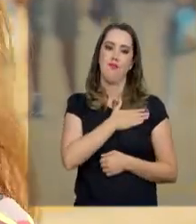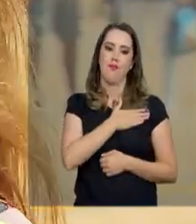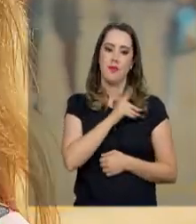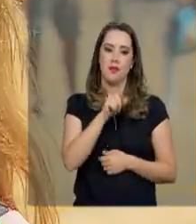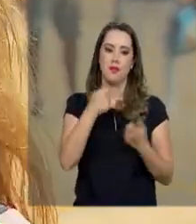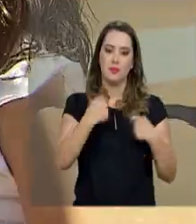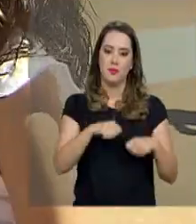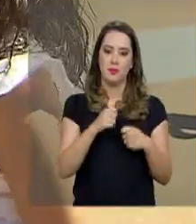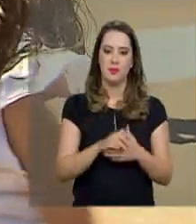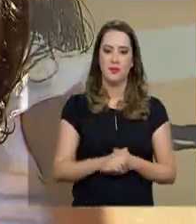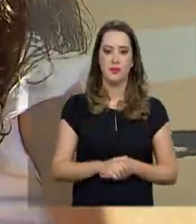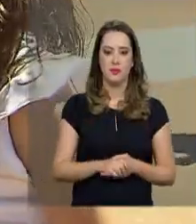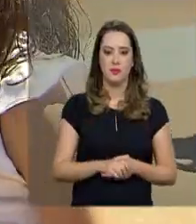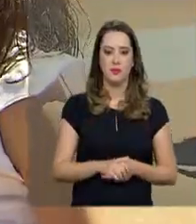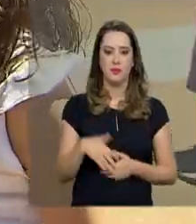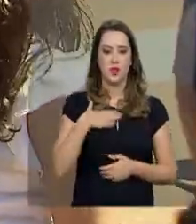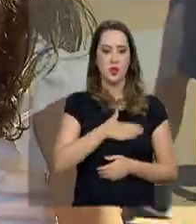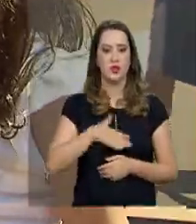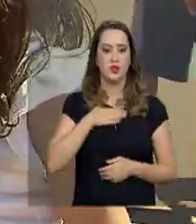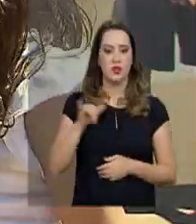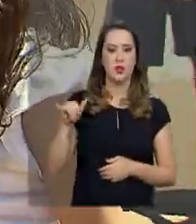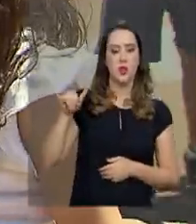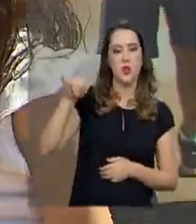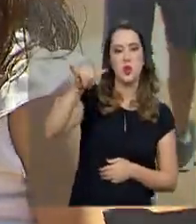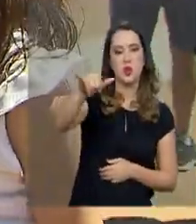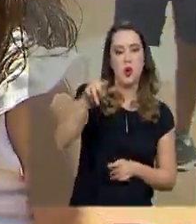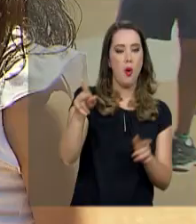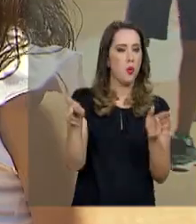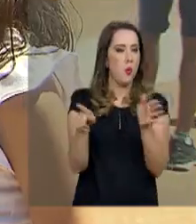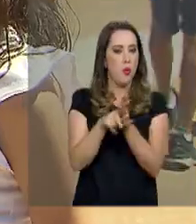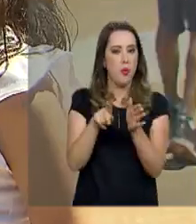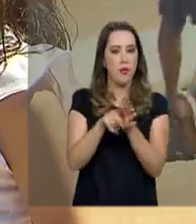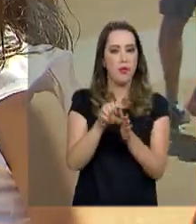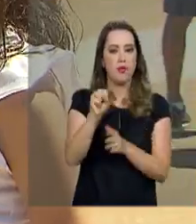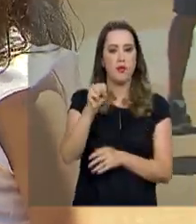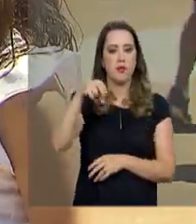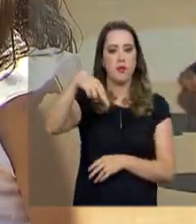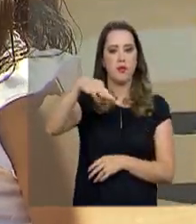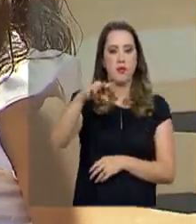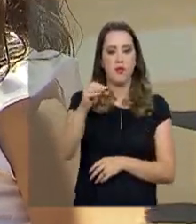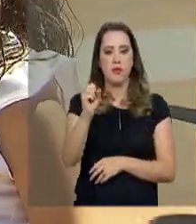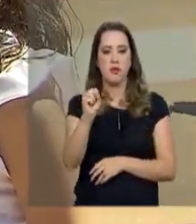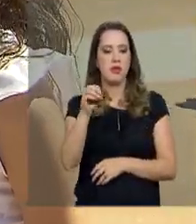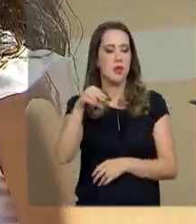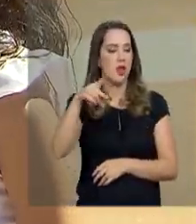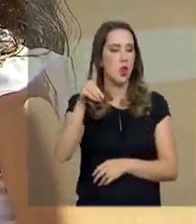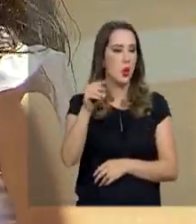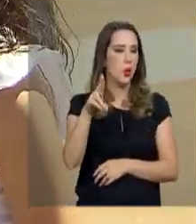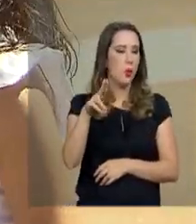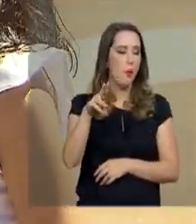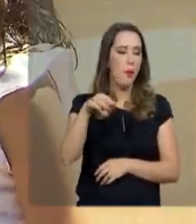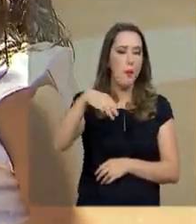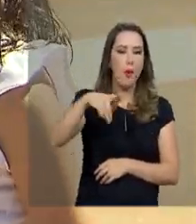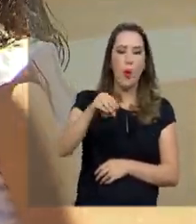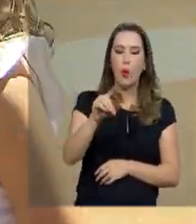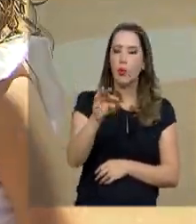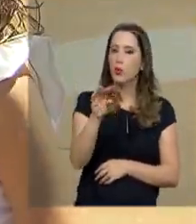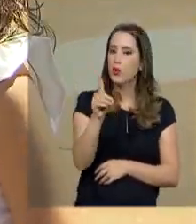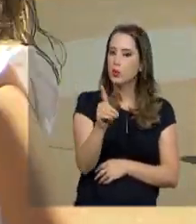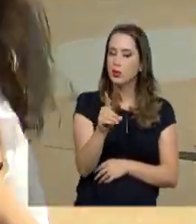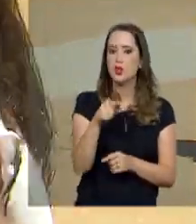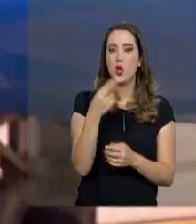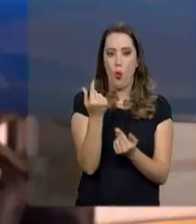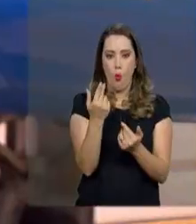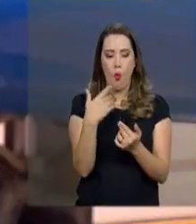que está precisando. Gostei mais do avião do Santos Dumont, sabe? O avião que ele criou. É, o primeiro avião que ele... Parece uma